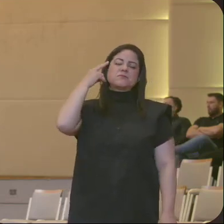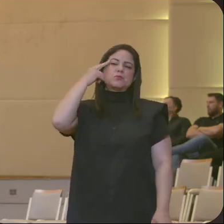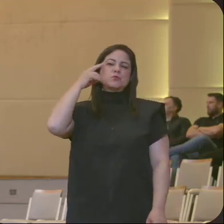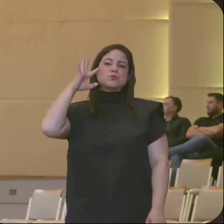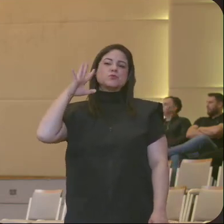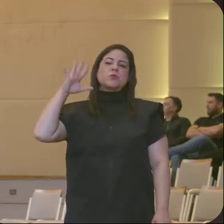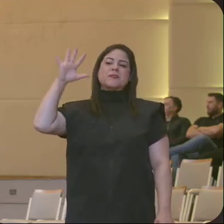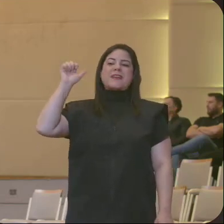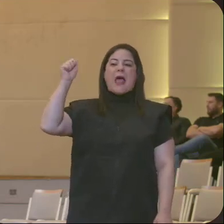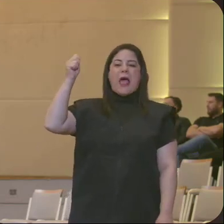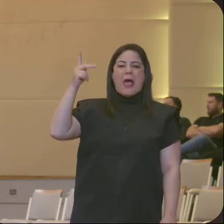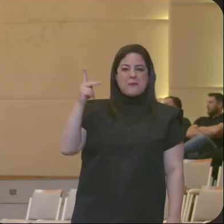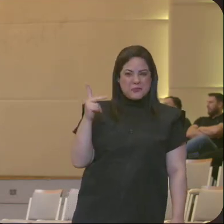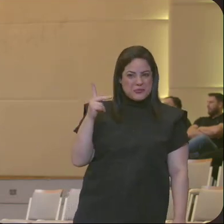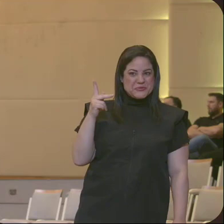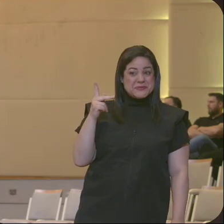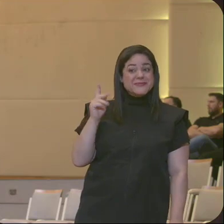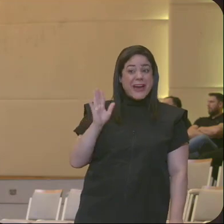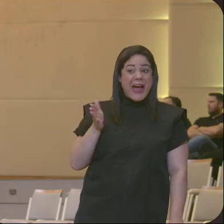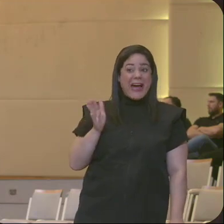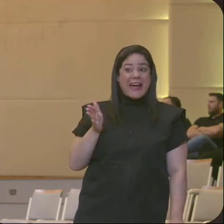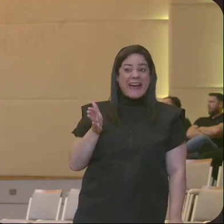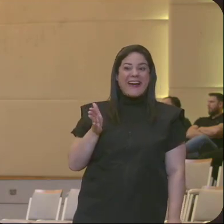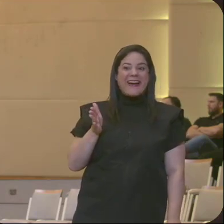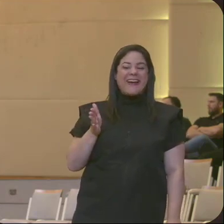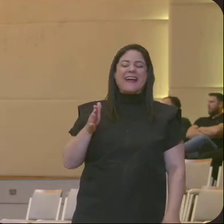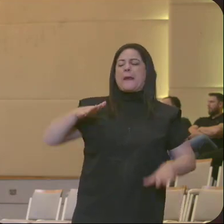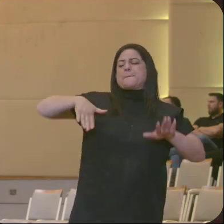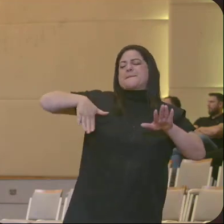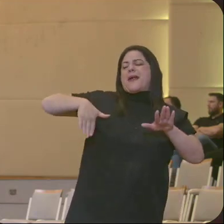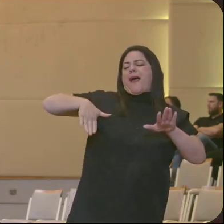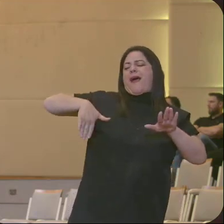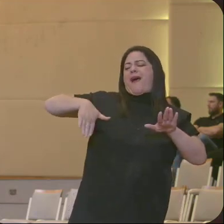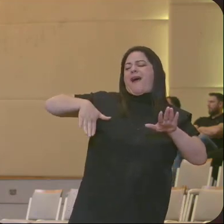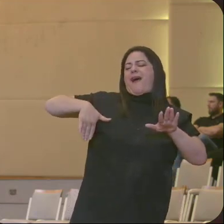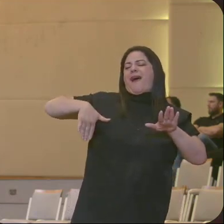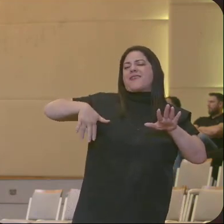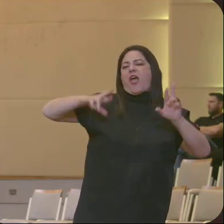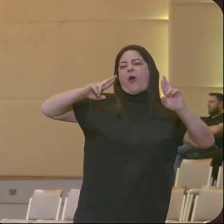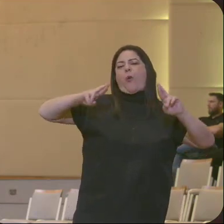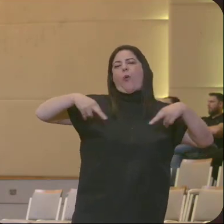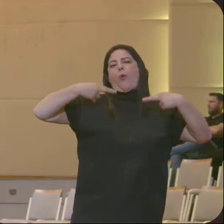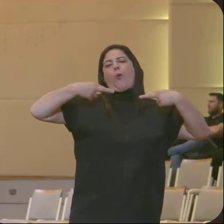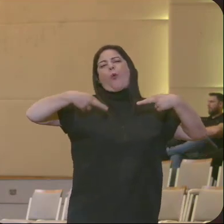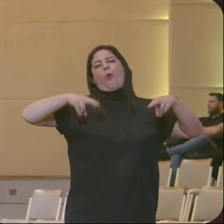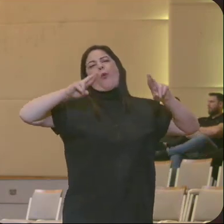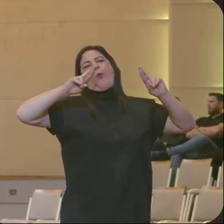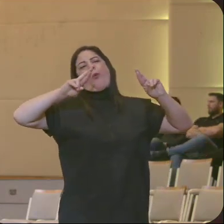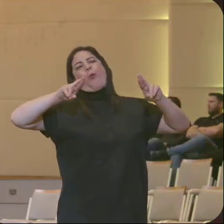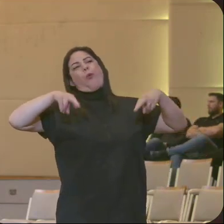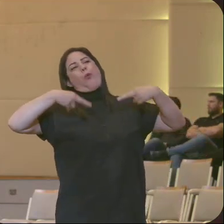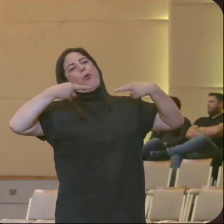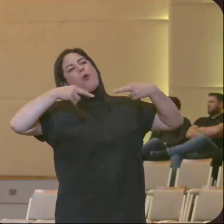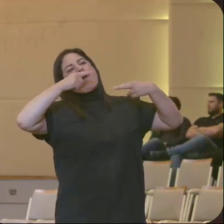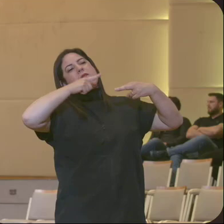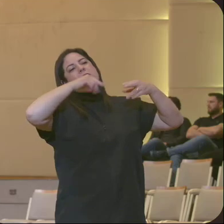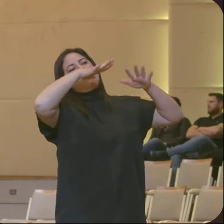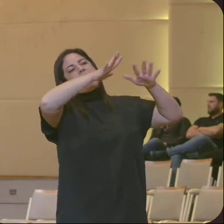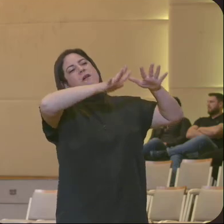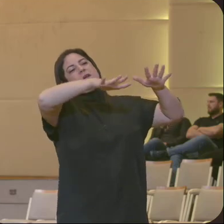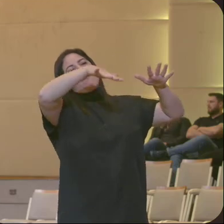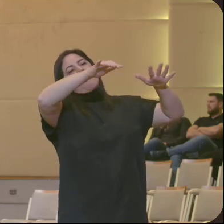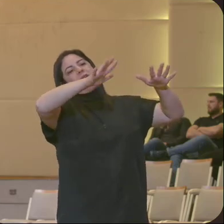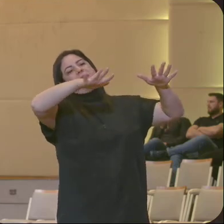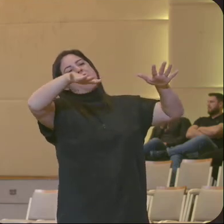de aposentadoria, na praia, numa rede, com vista